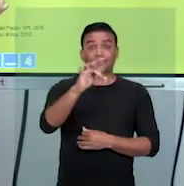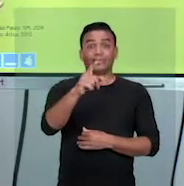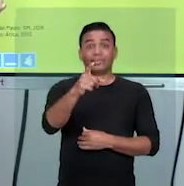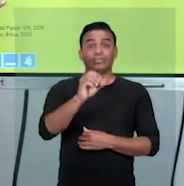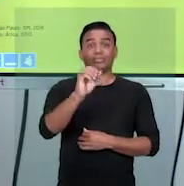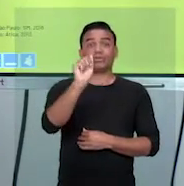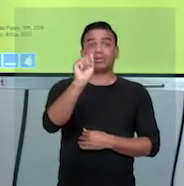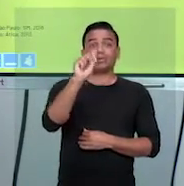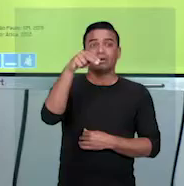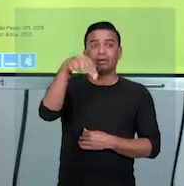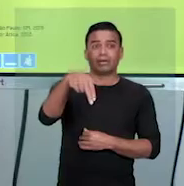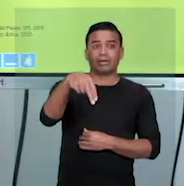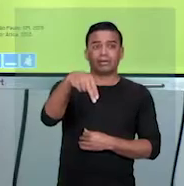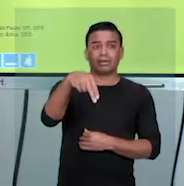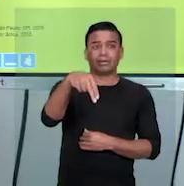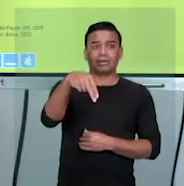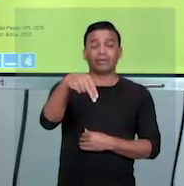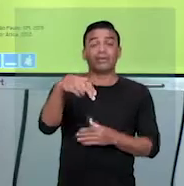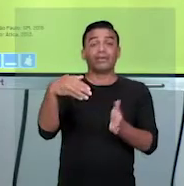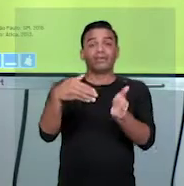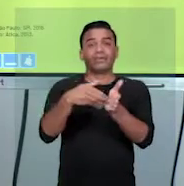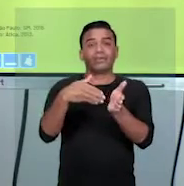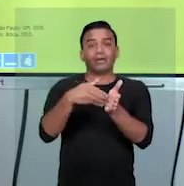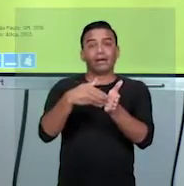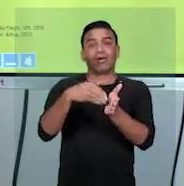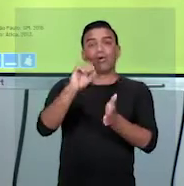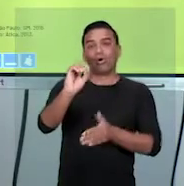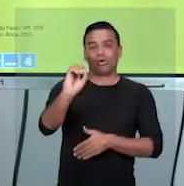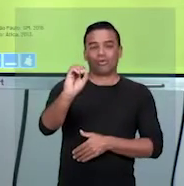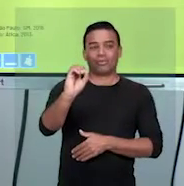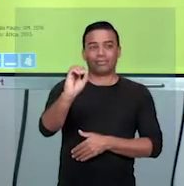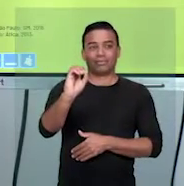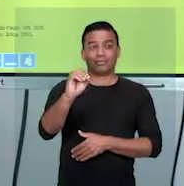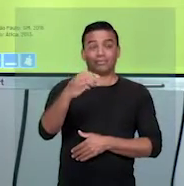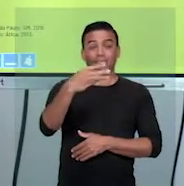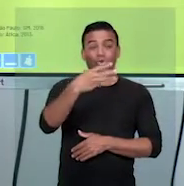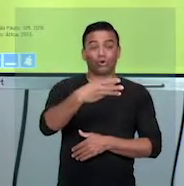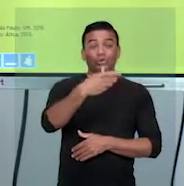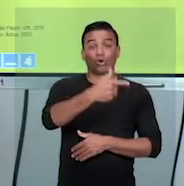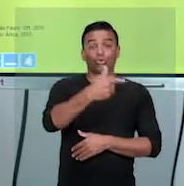Hidrocarboneto termina em -o. Então, o nome desse carinha é